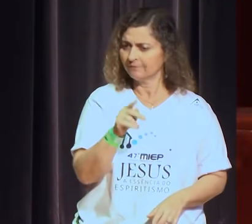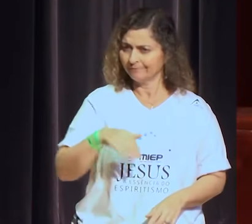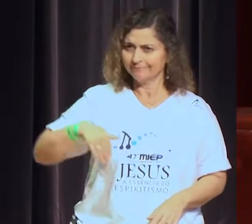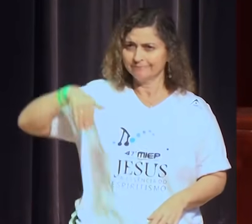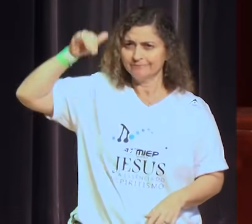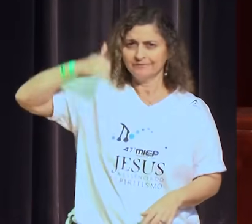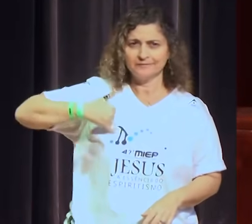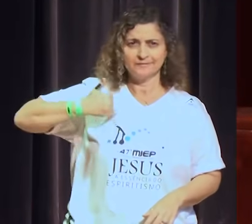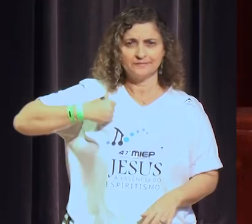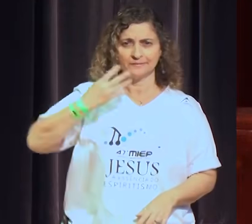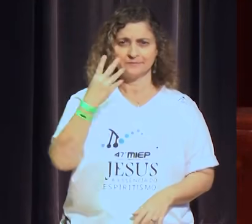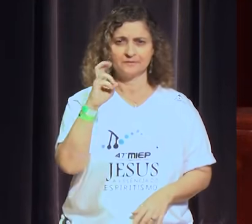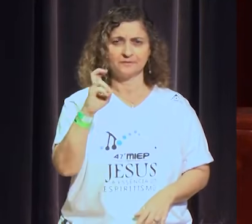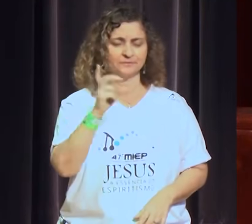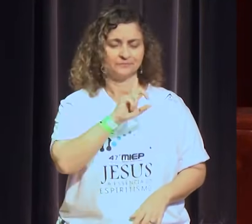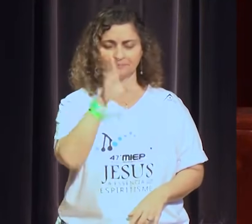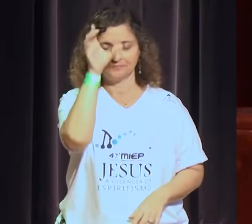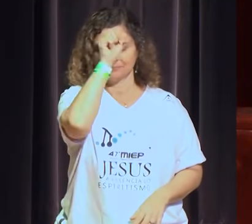não.